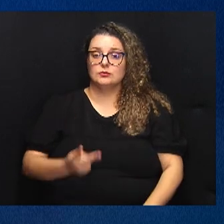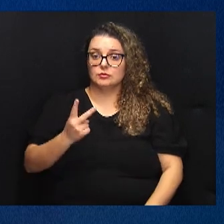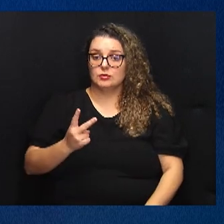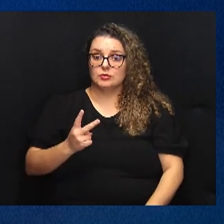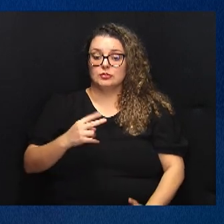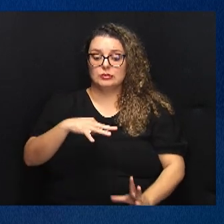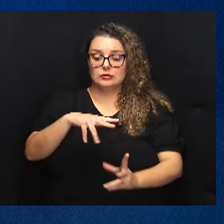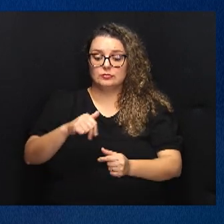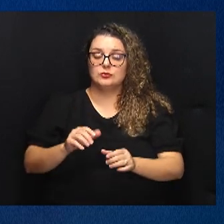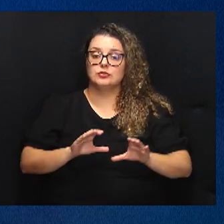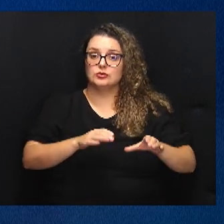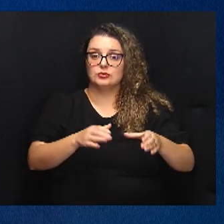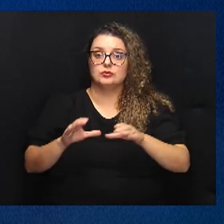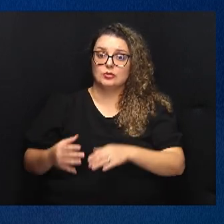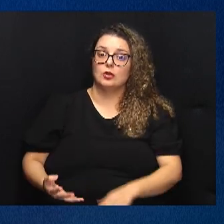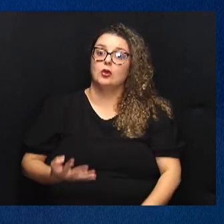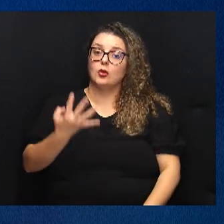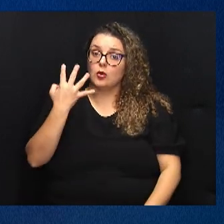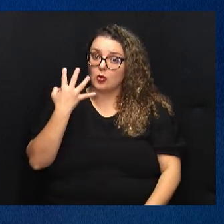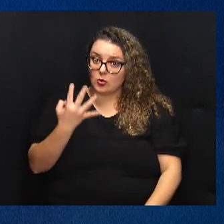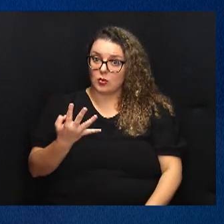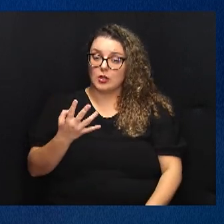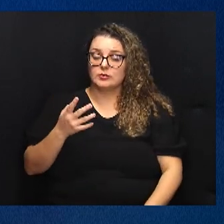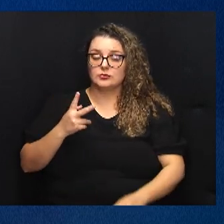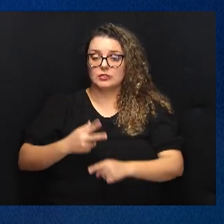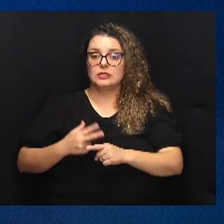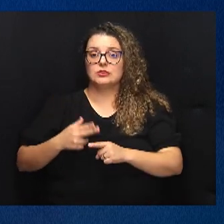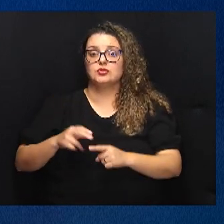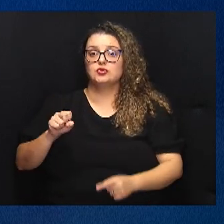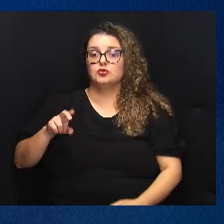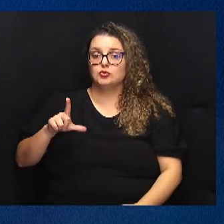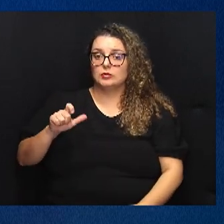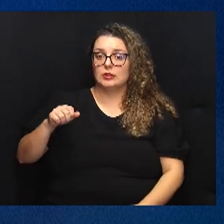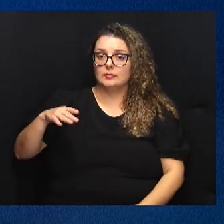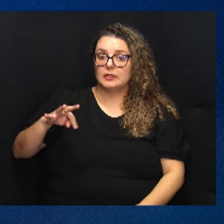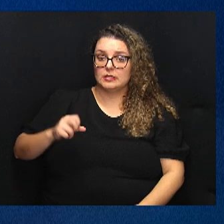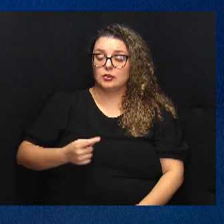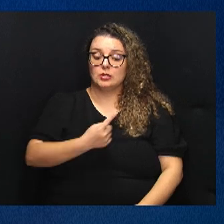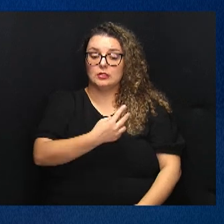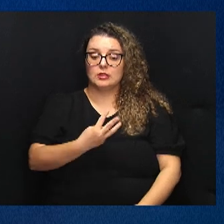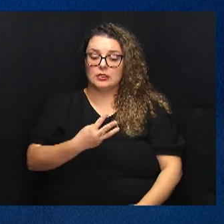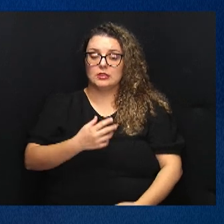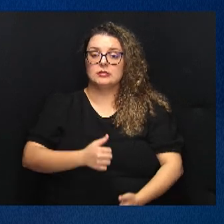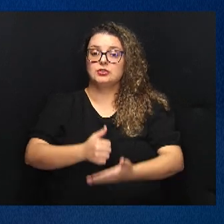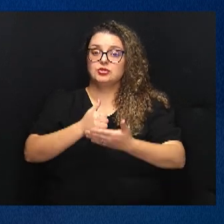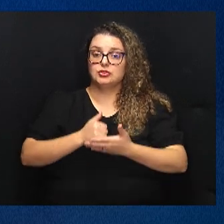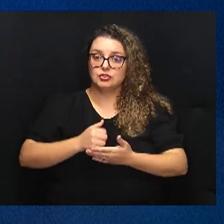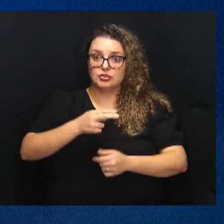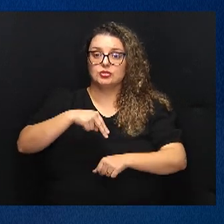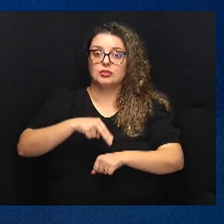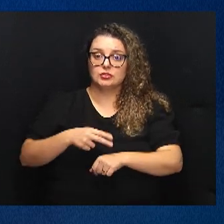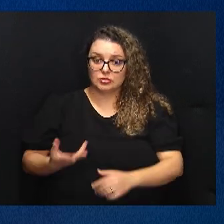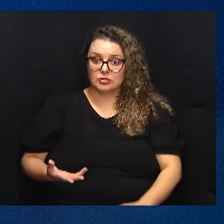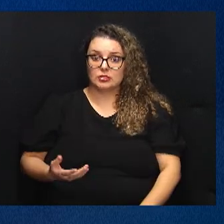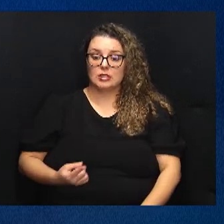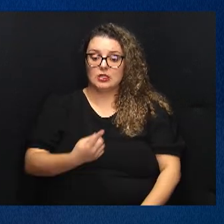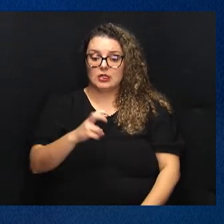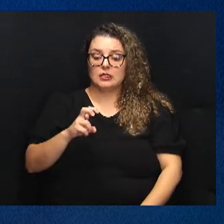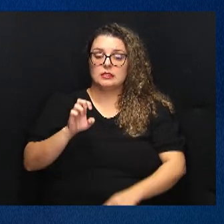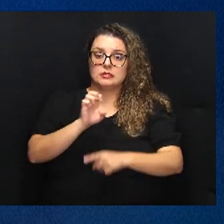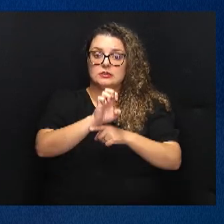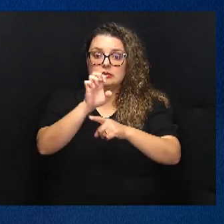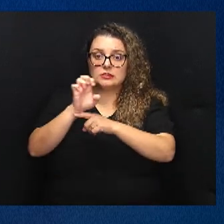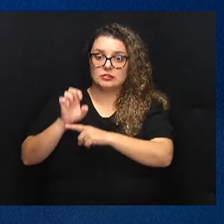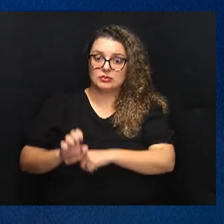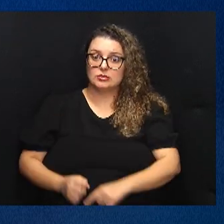de clubes, 4 edições do Sul-Americano de Clubes, 13 títulos nacionais de clubes, 15 estaduais,